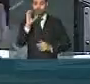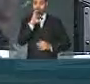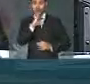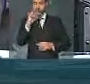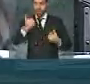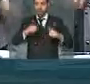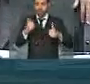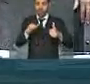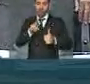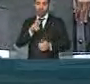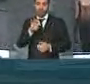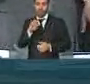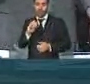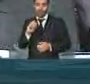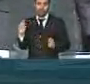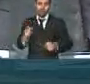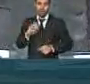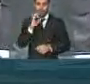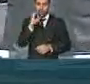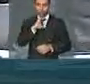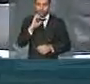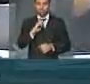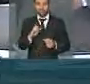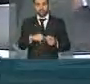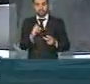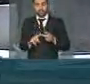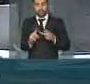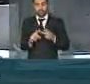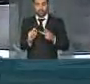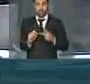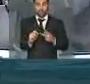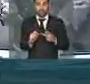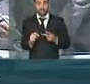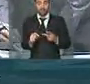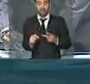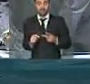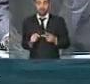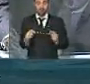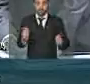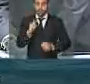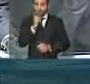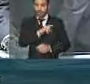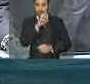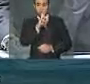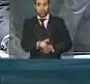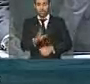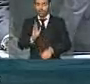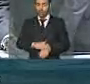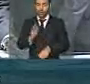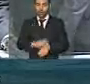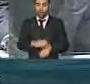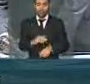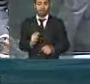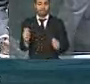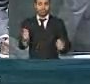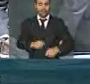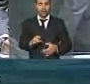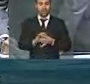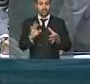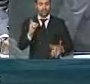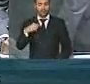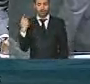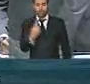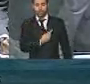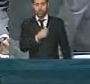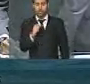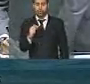apreciação dos vetos. segundo, nós teríamos o resultado imediatamente o que nos permitiria